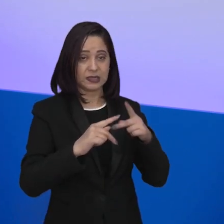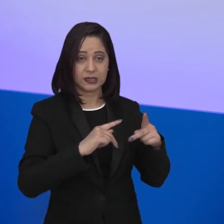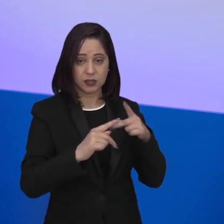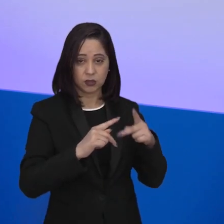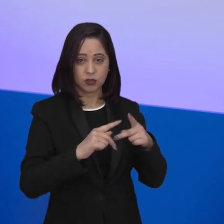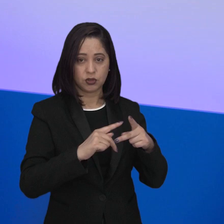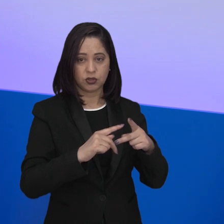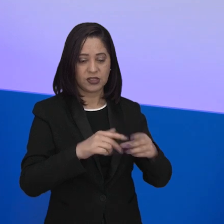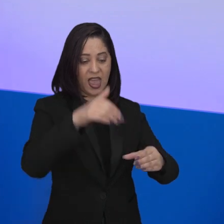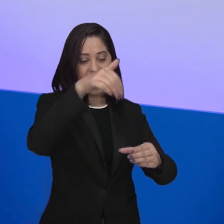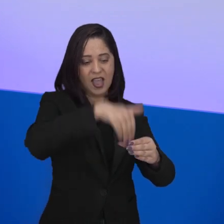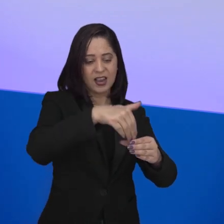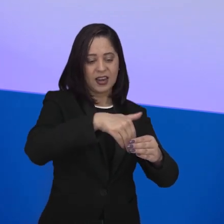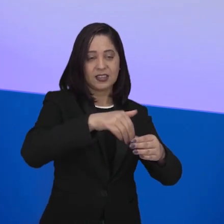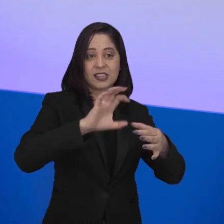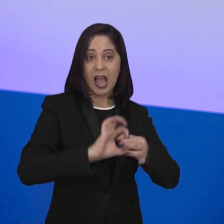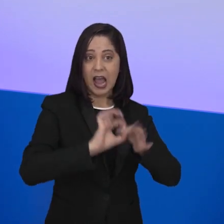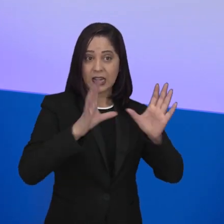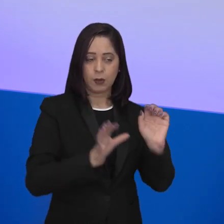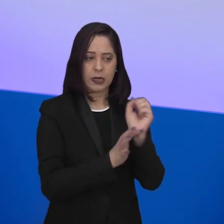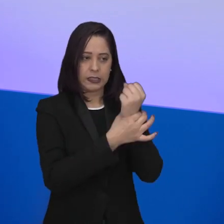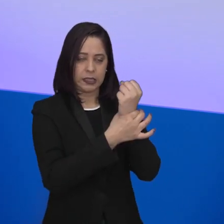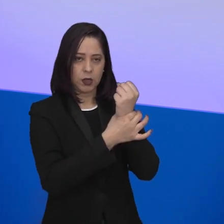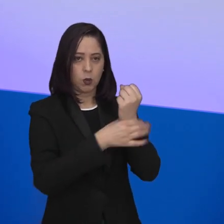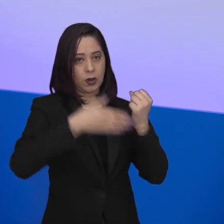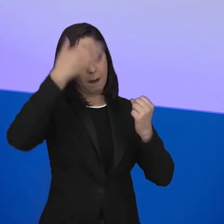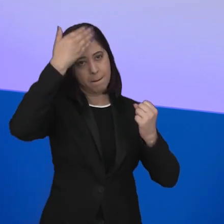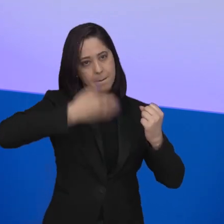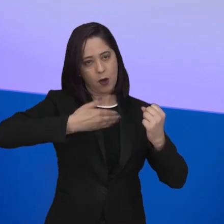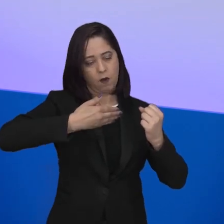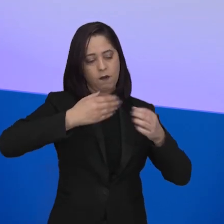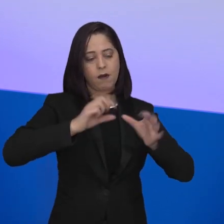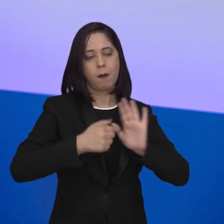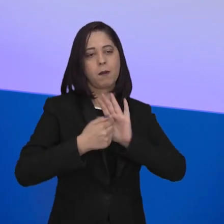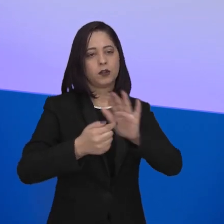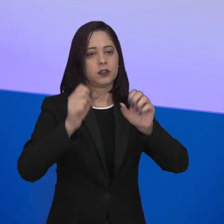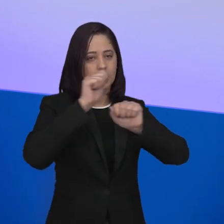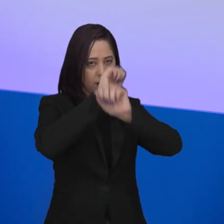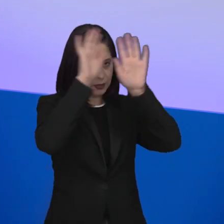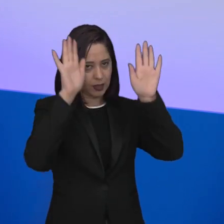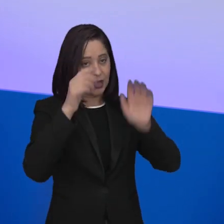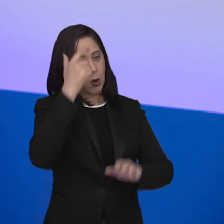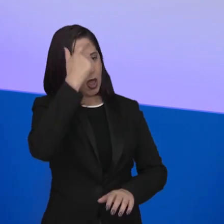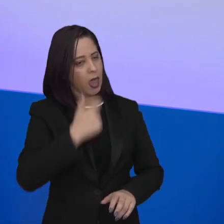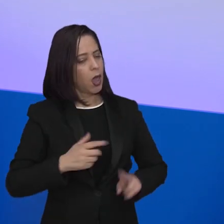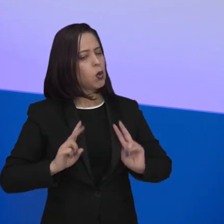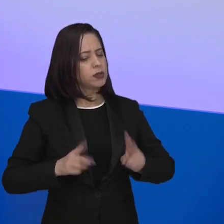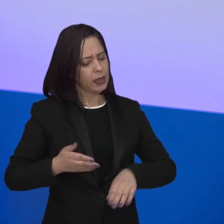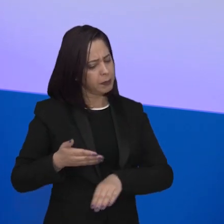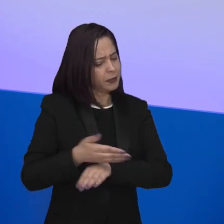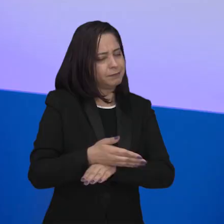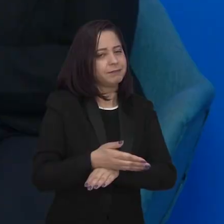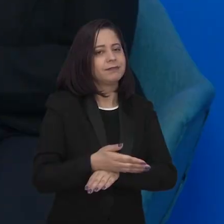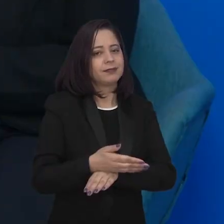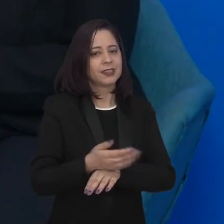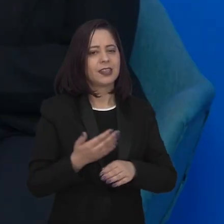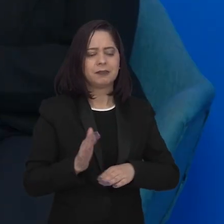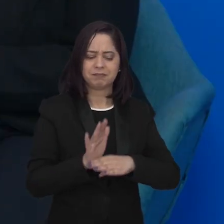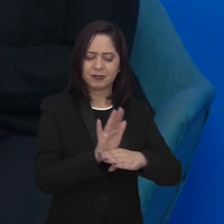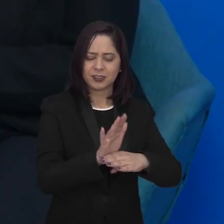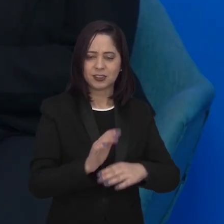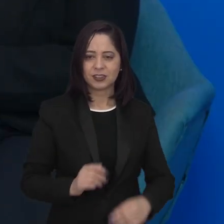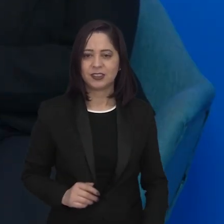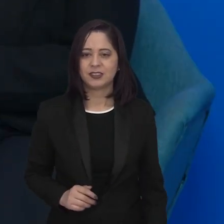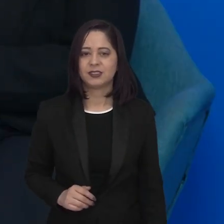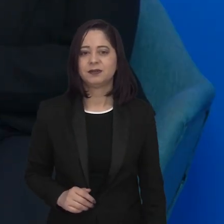município de São José dos Campos eleições limpas, seguras e transparentes. Então, sempre que vocês quiserem, pode contar com a minha participação. Com